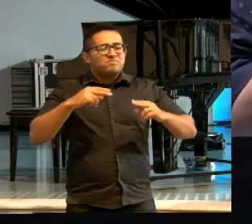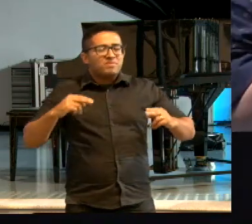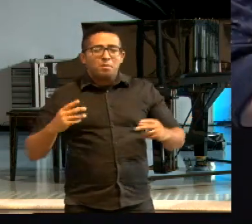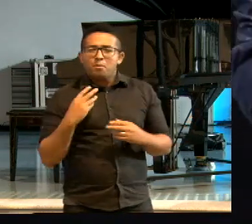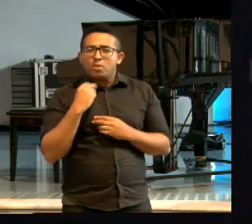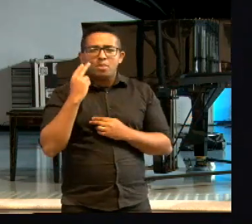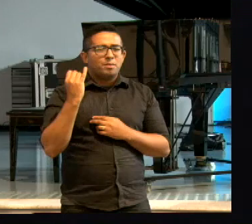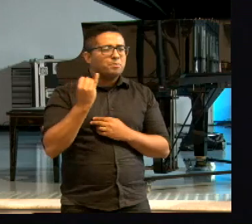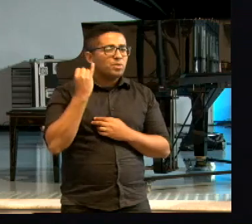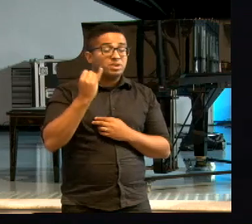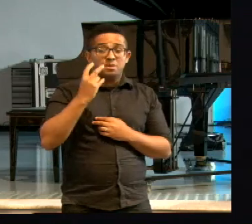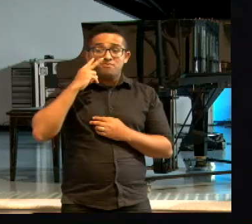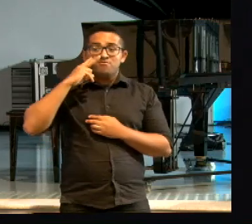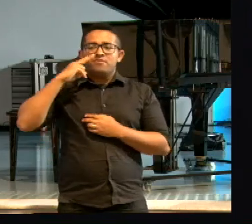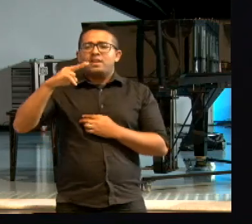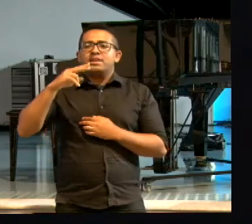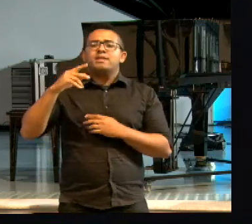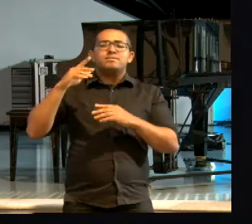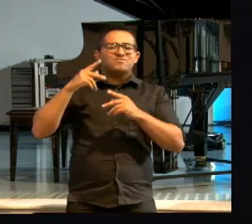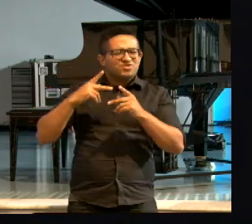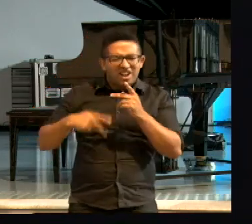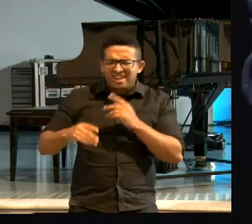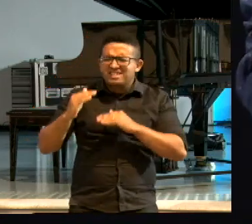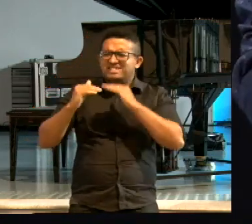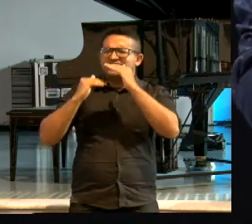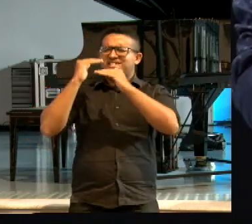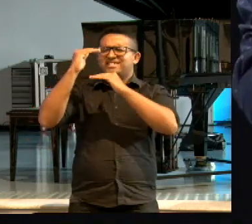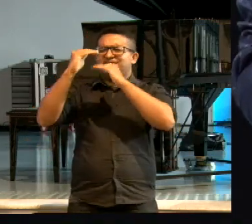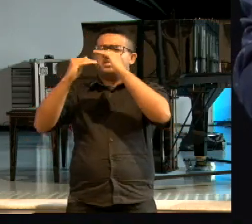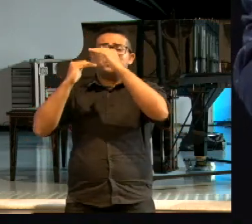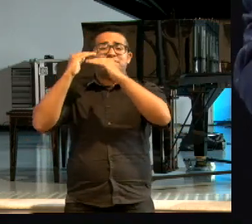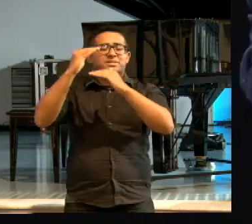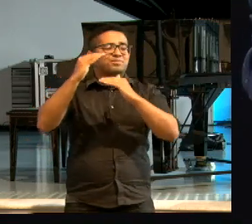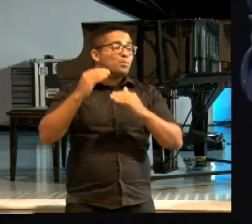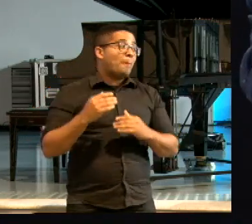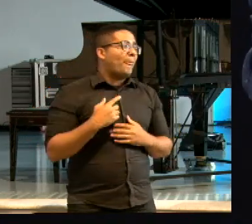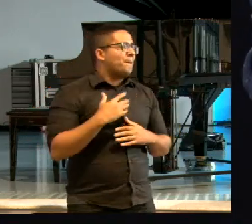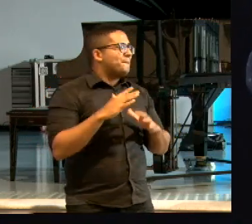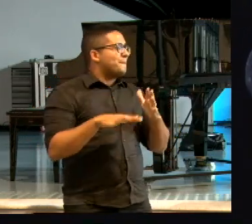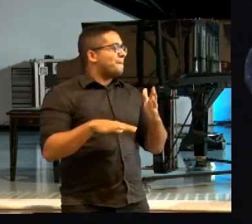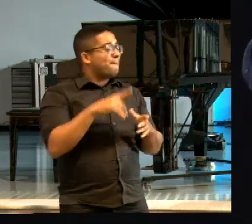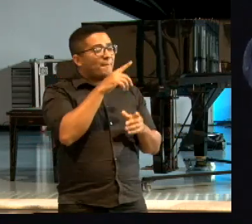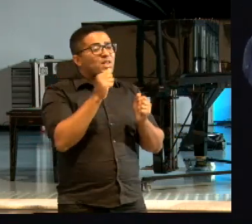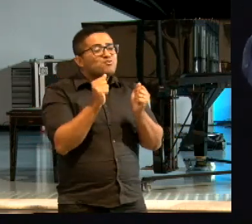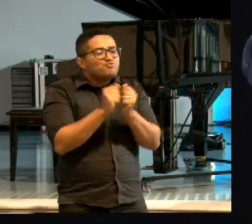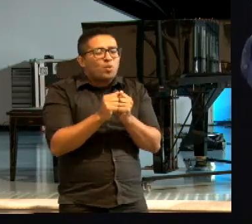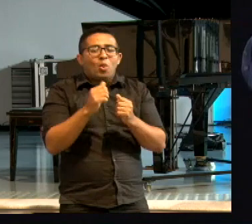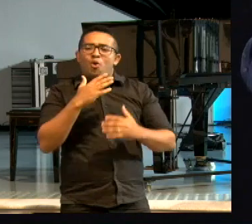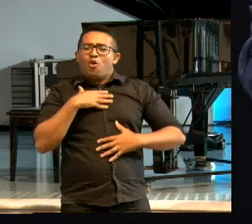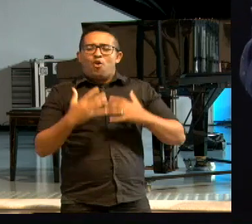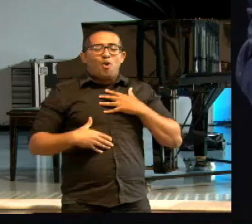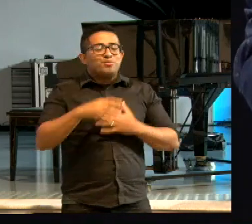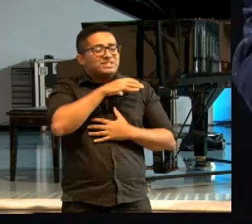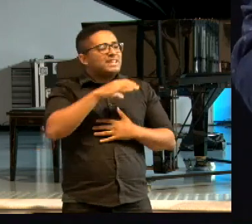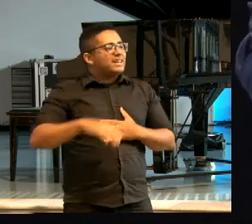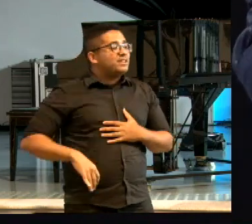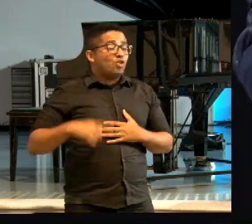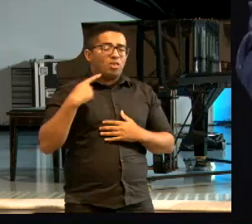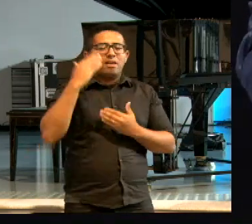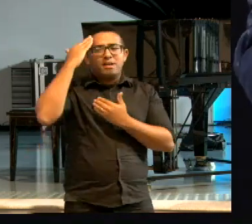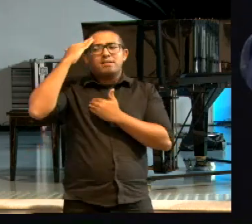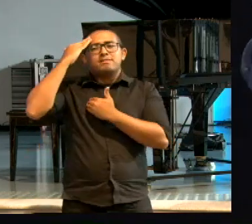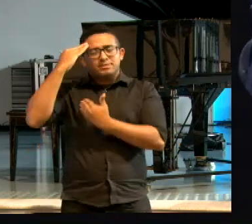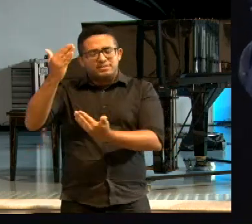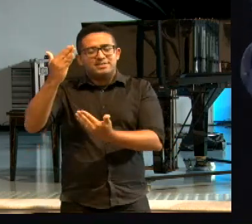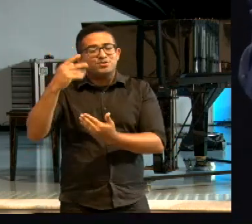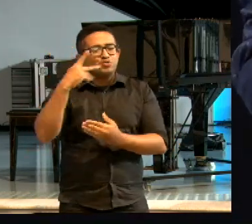local. Se tivesse uma espécie de Unesco espiritual, tombaria você patrimônio do corpo de Cristo. E nós somos gratos